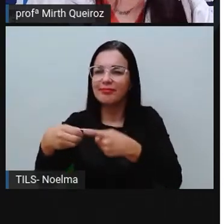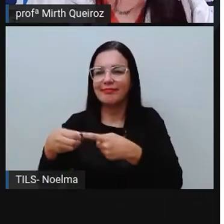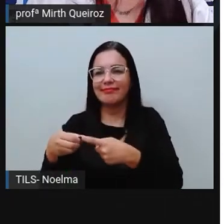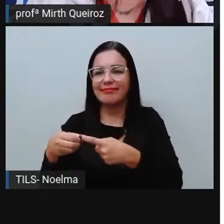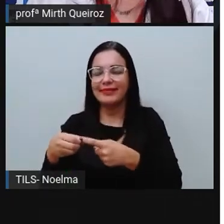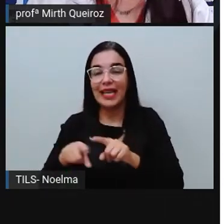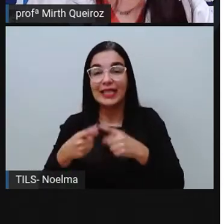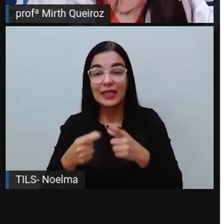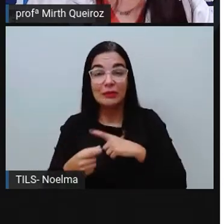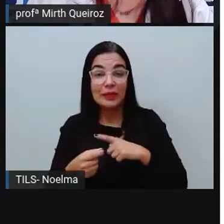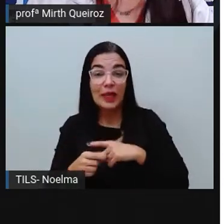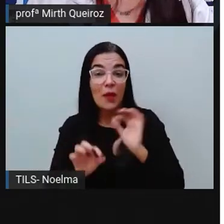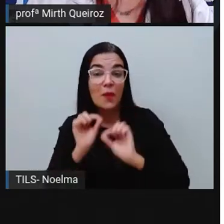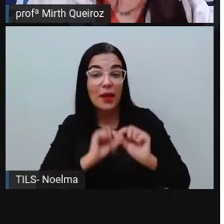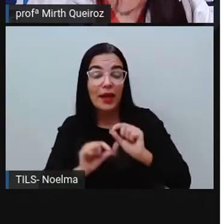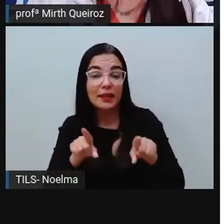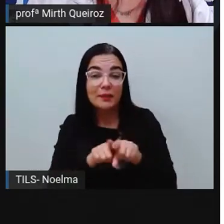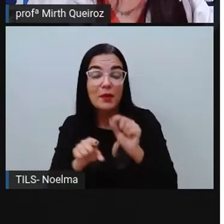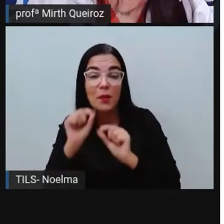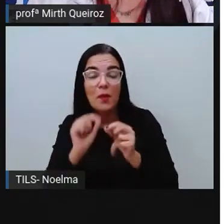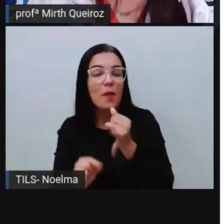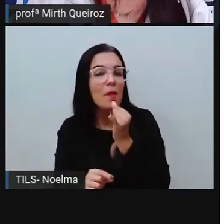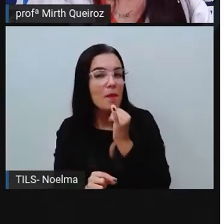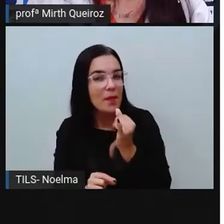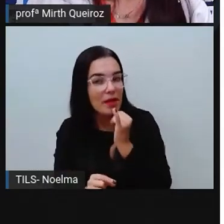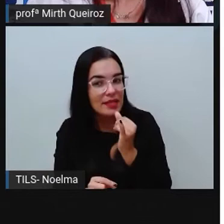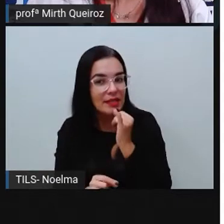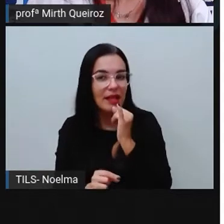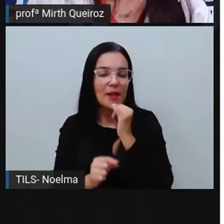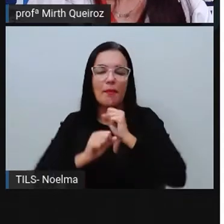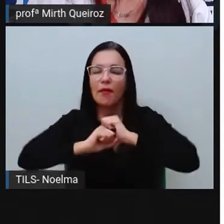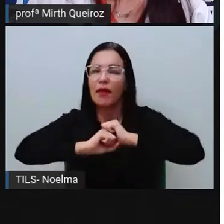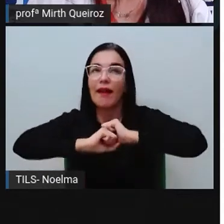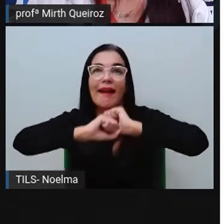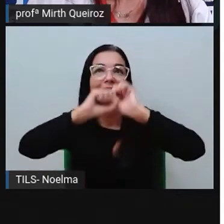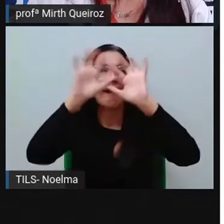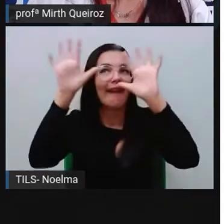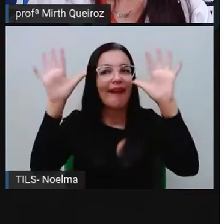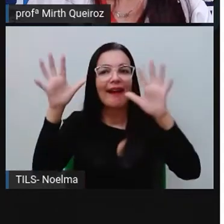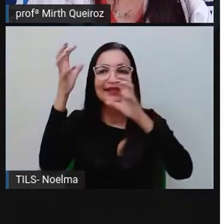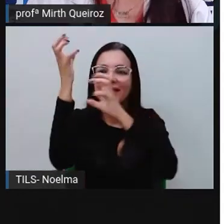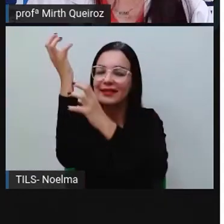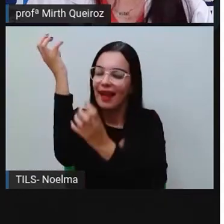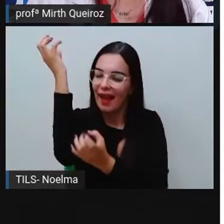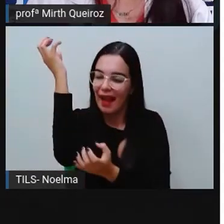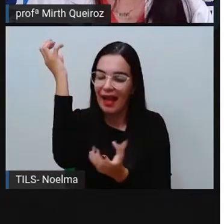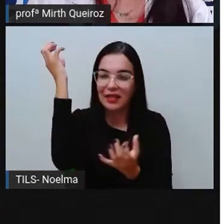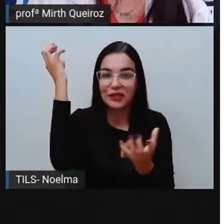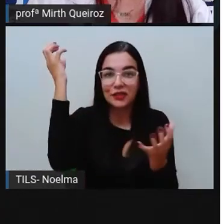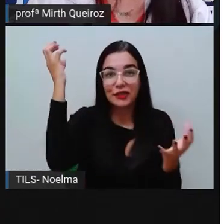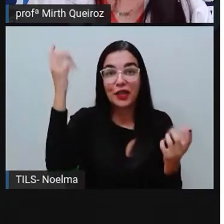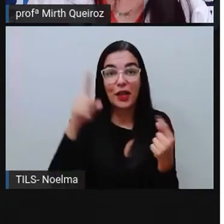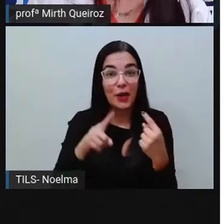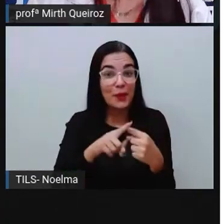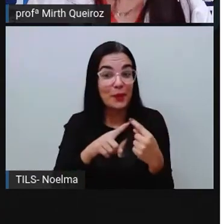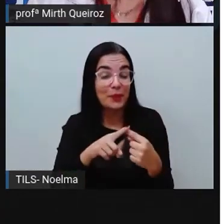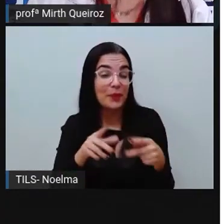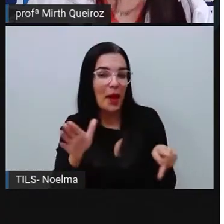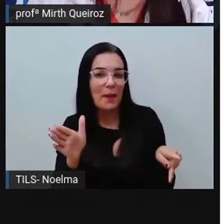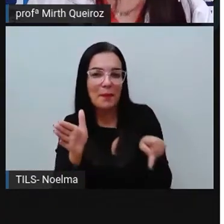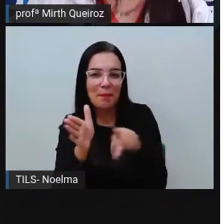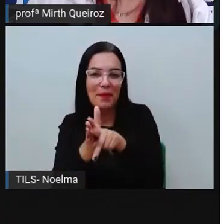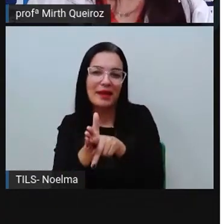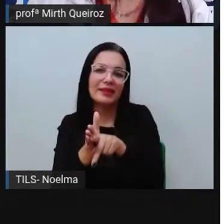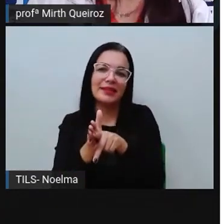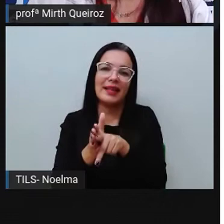dos exemplos assim mais claros da Caatinga, justamente como eu tinha dito anteriormente,